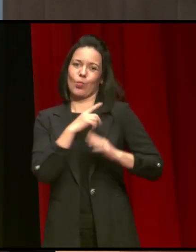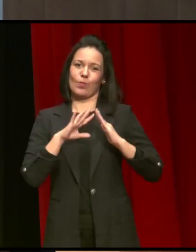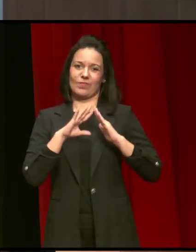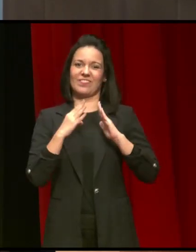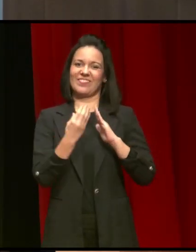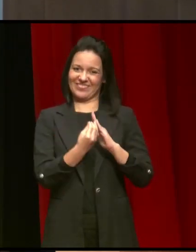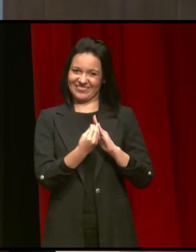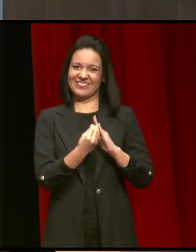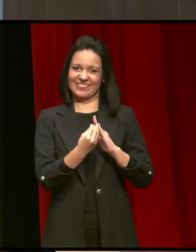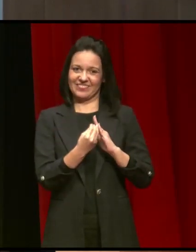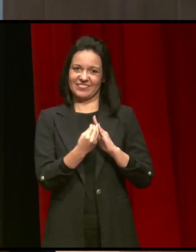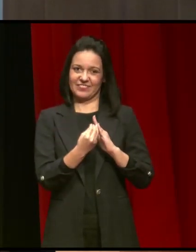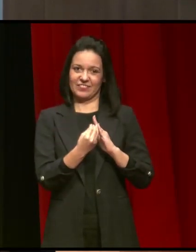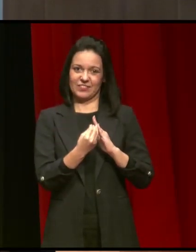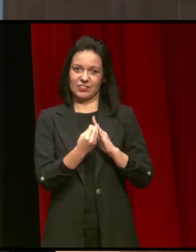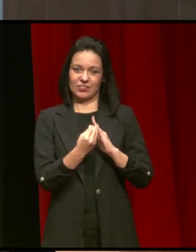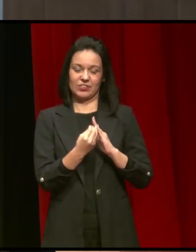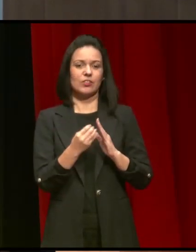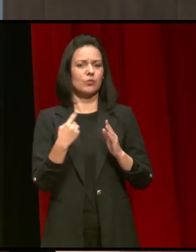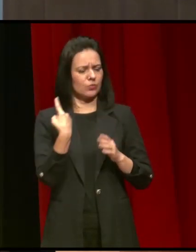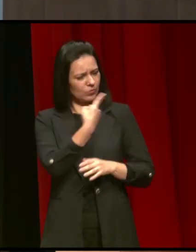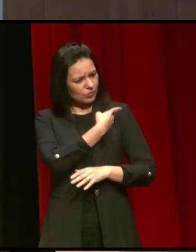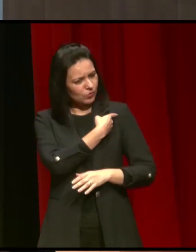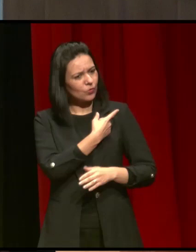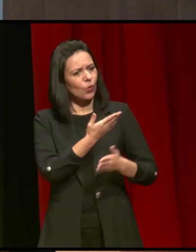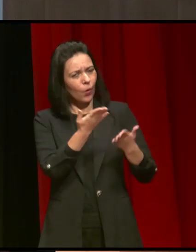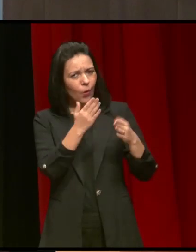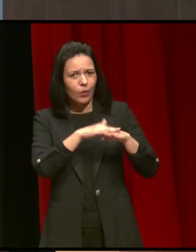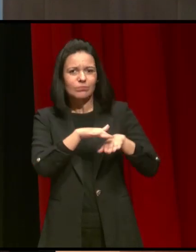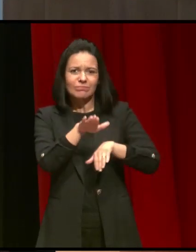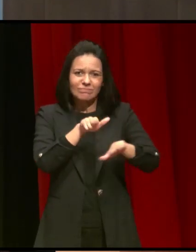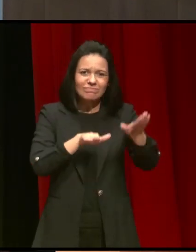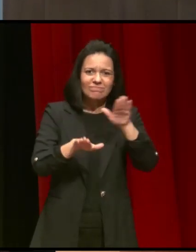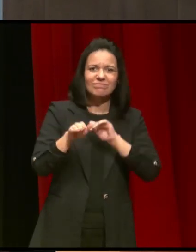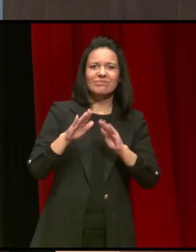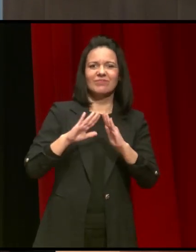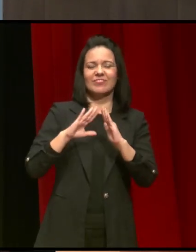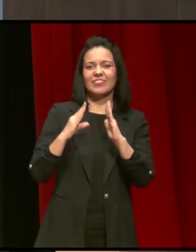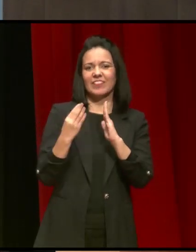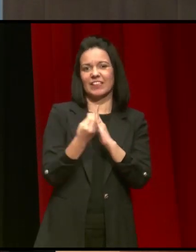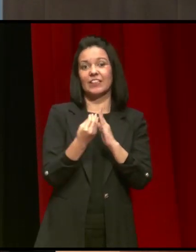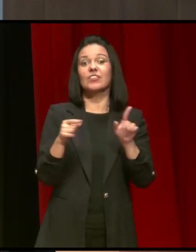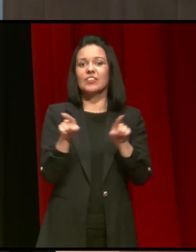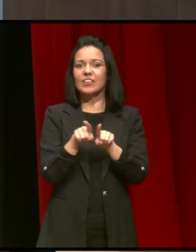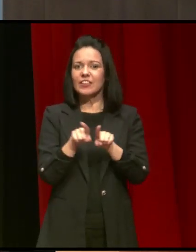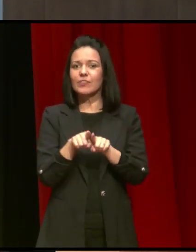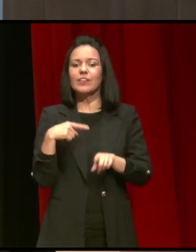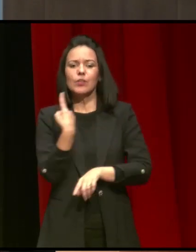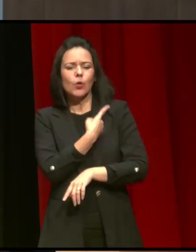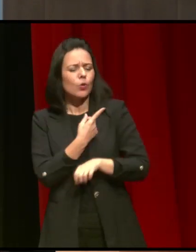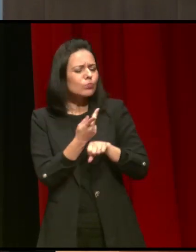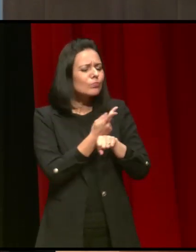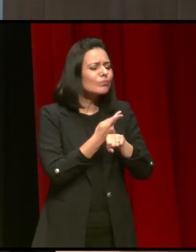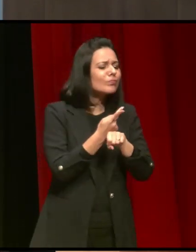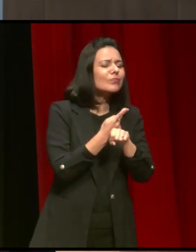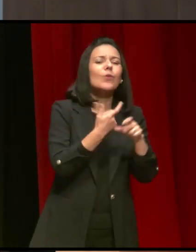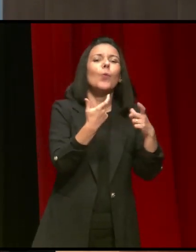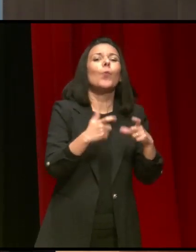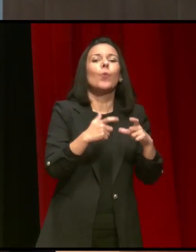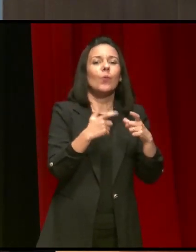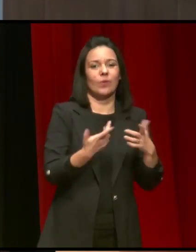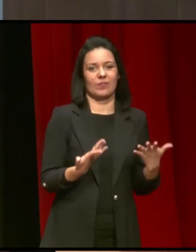dizer? A gente pode levá-los na igreja ou a igreja pode ir até eles. É isso que nós temos que fazer, tá? Amanhã vamos falar mais sobre